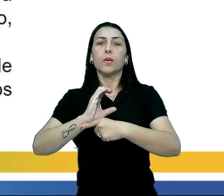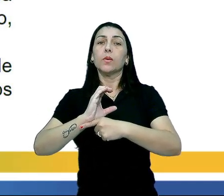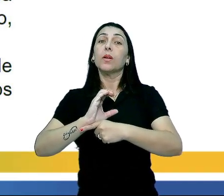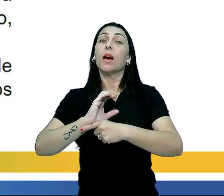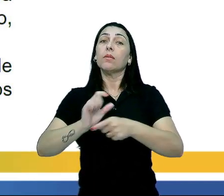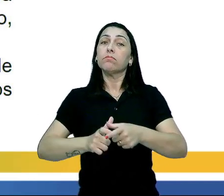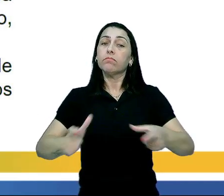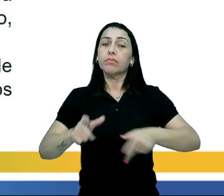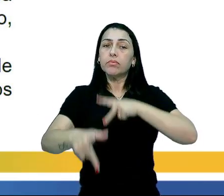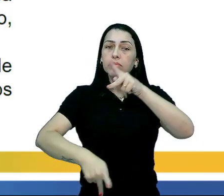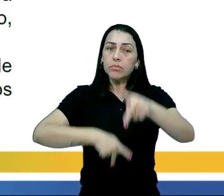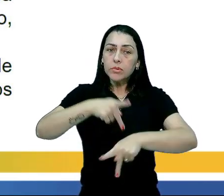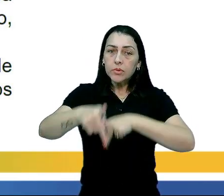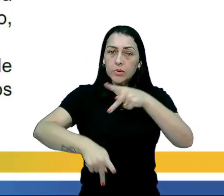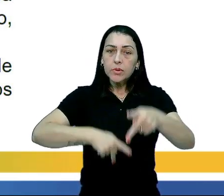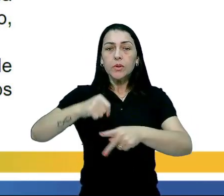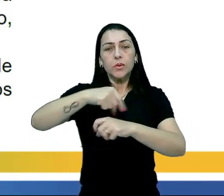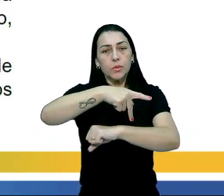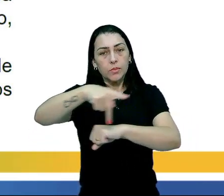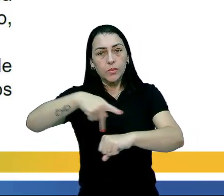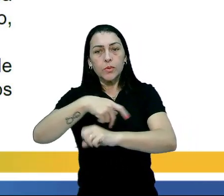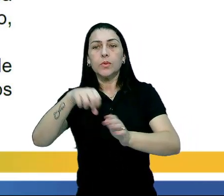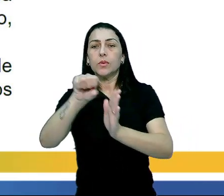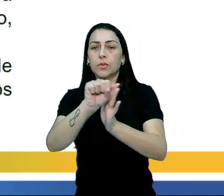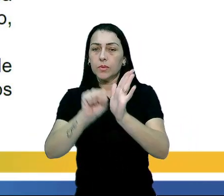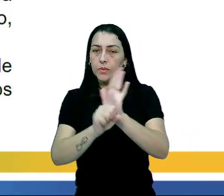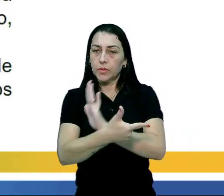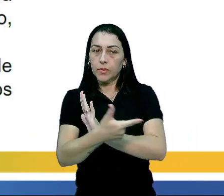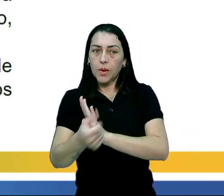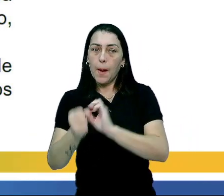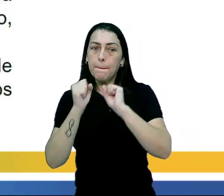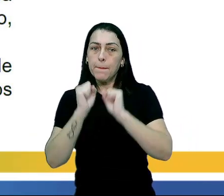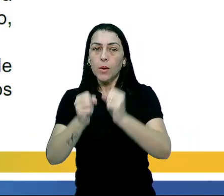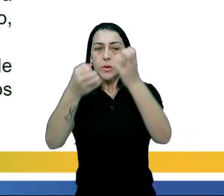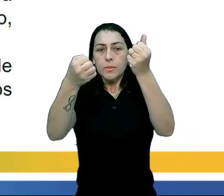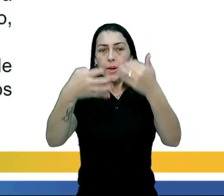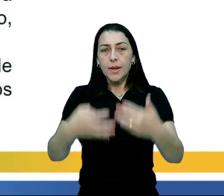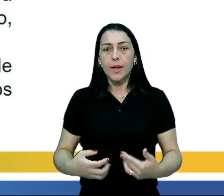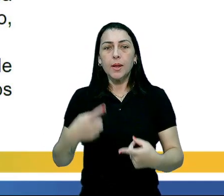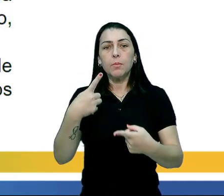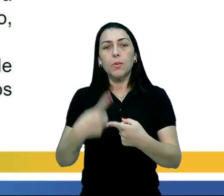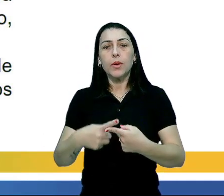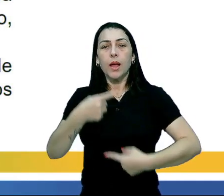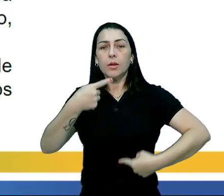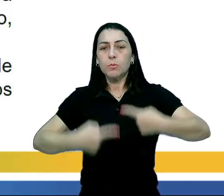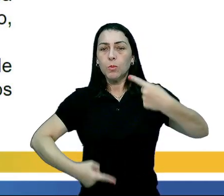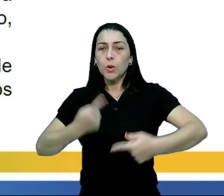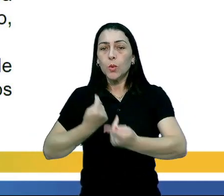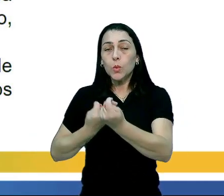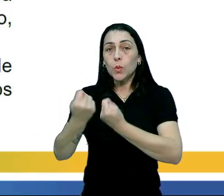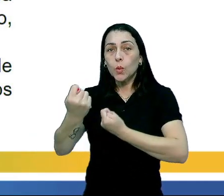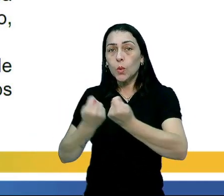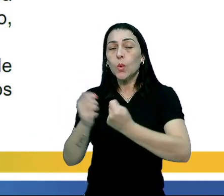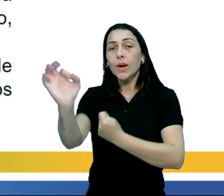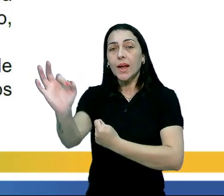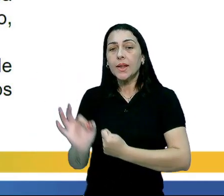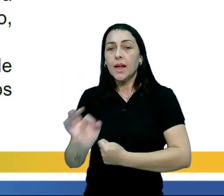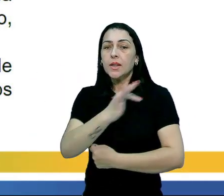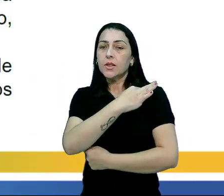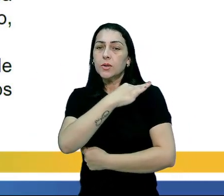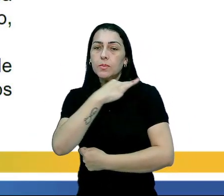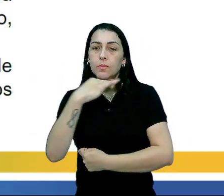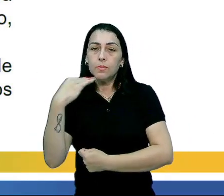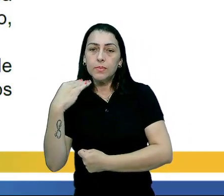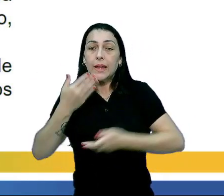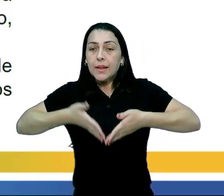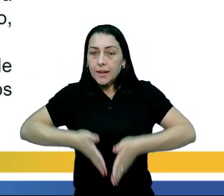O incremento populacional no país durante o século XX pode ser explicado pelo predomínio de